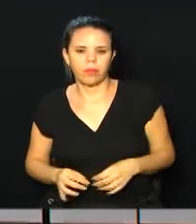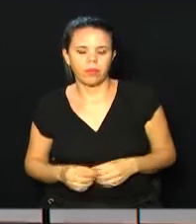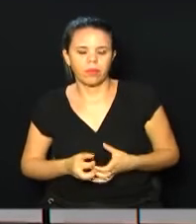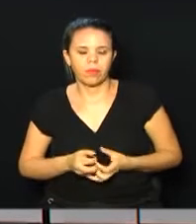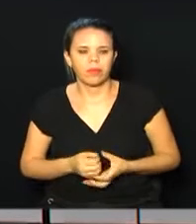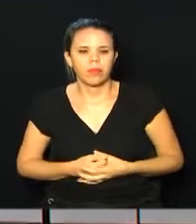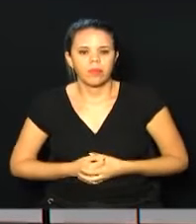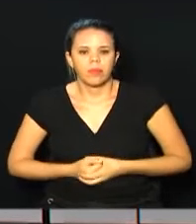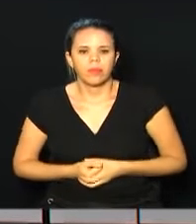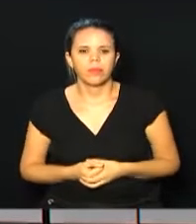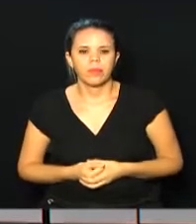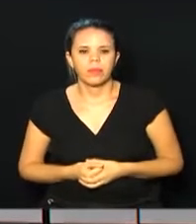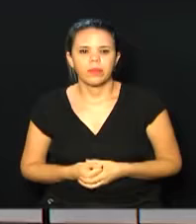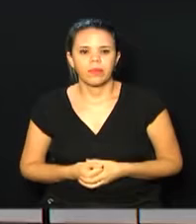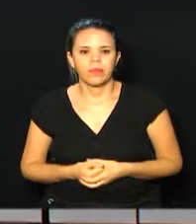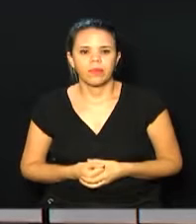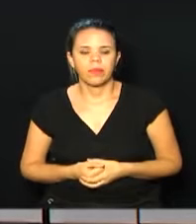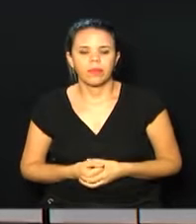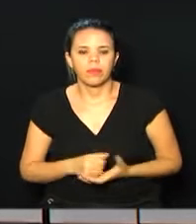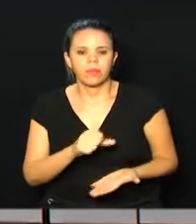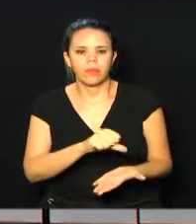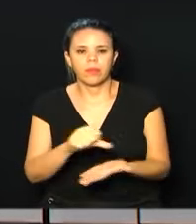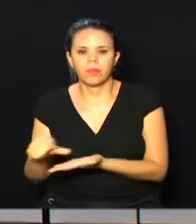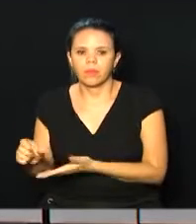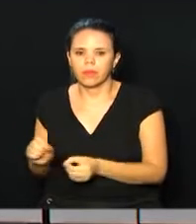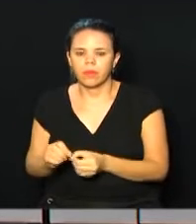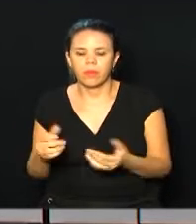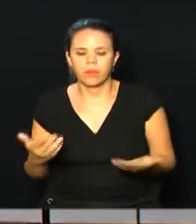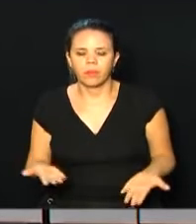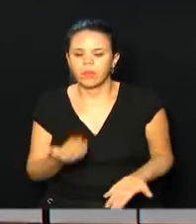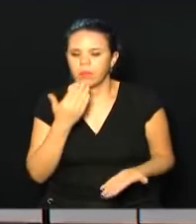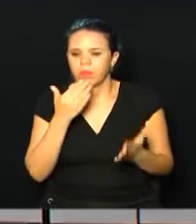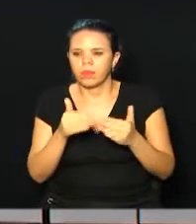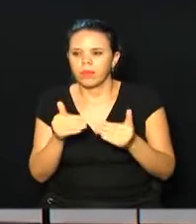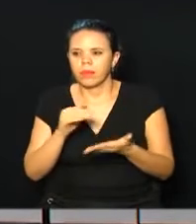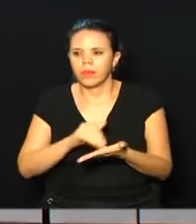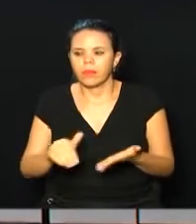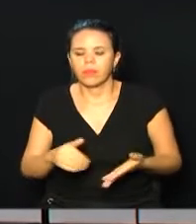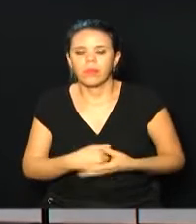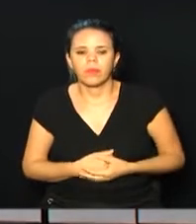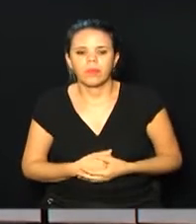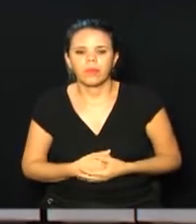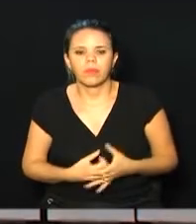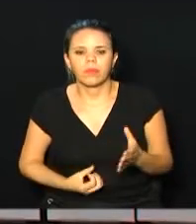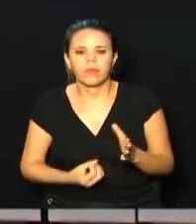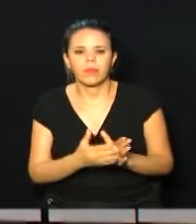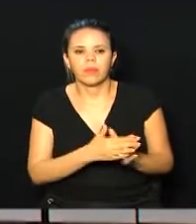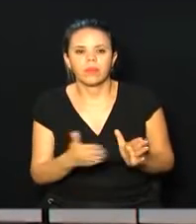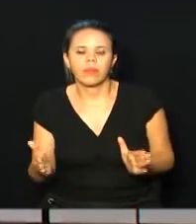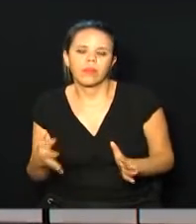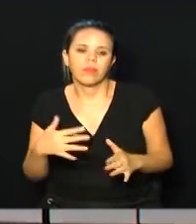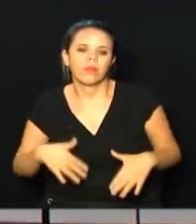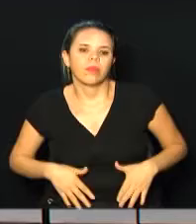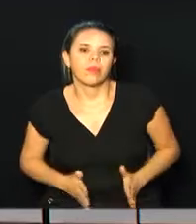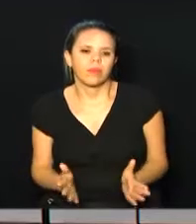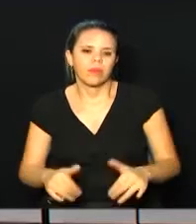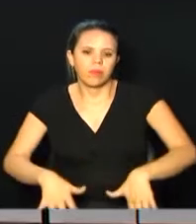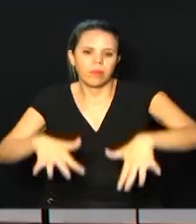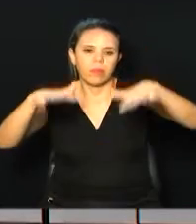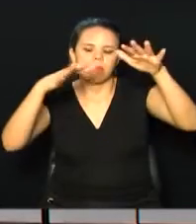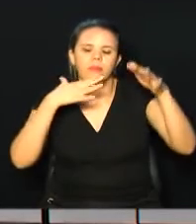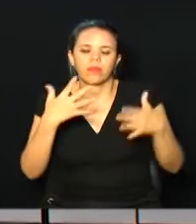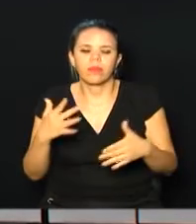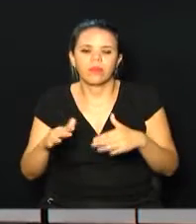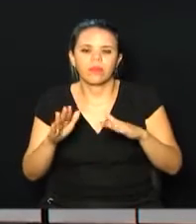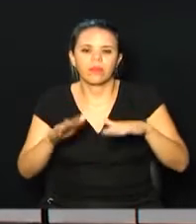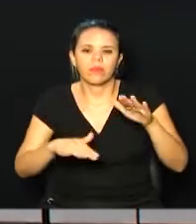dessa geolocalização que eu fiz esse pedido para o secretário, por nascer ali na região, conhecer, morar, a gente sabe de